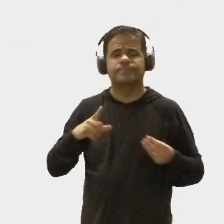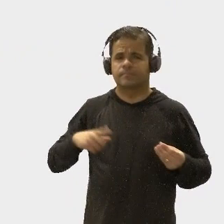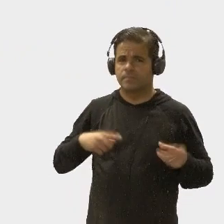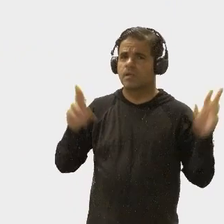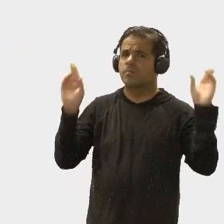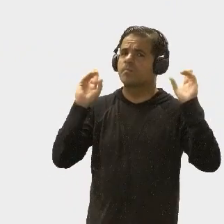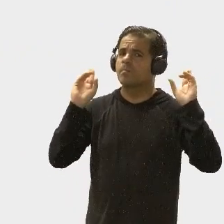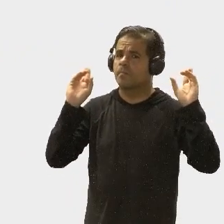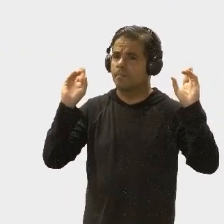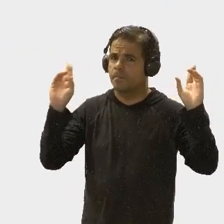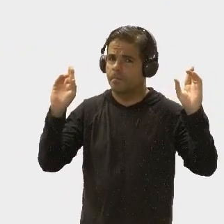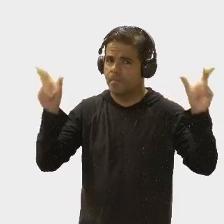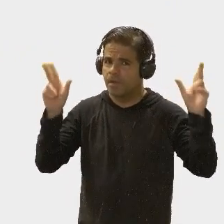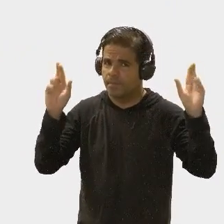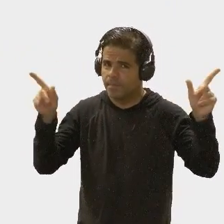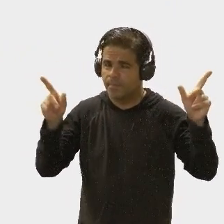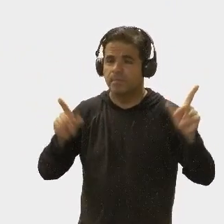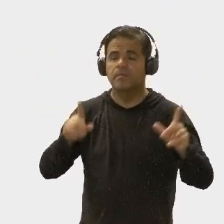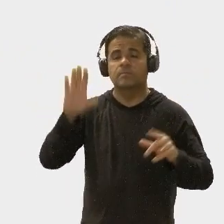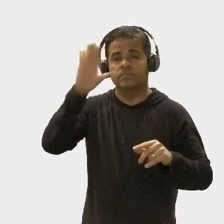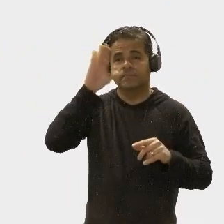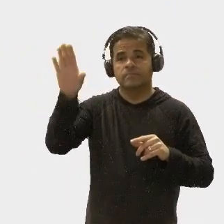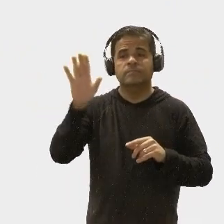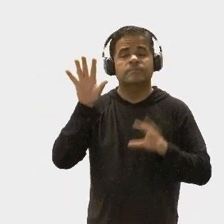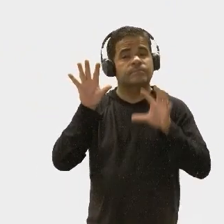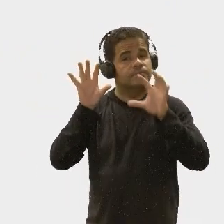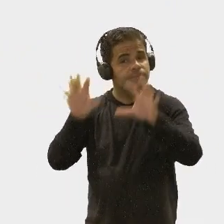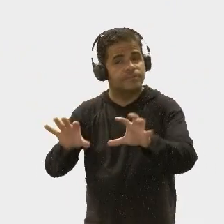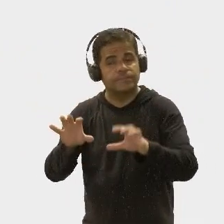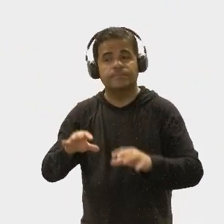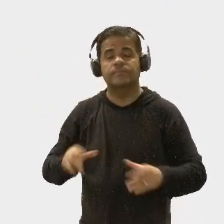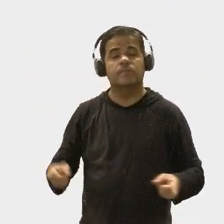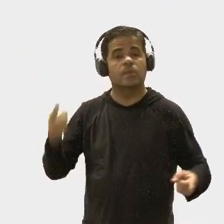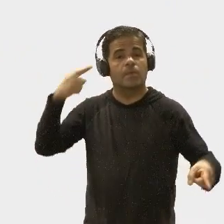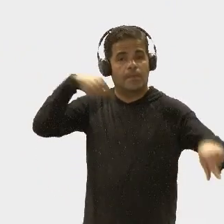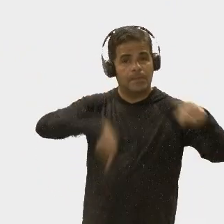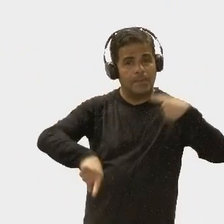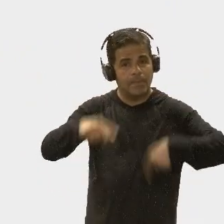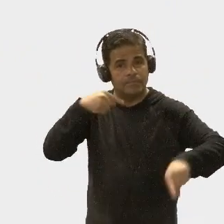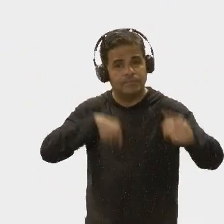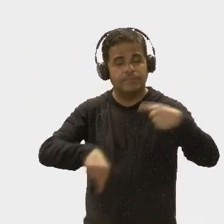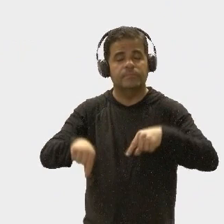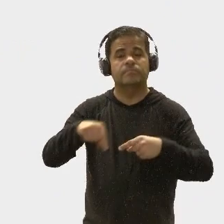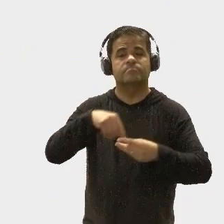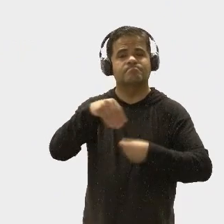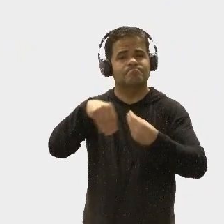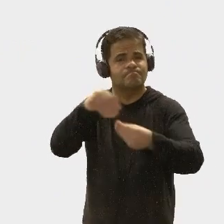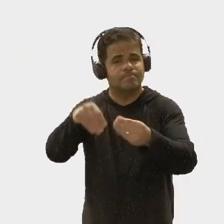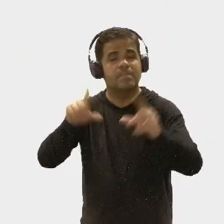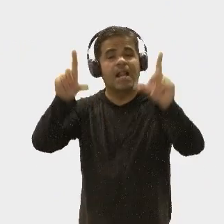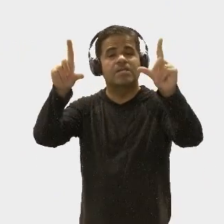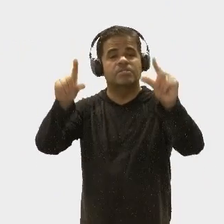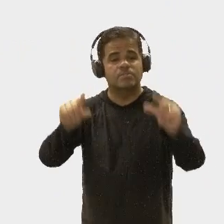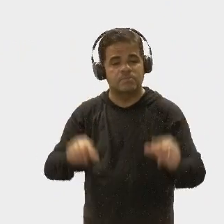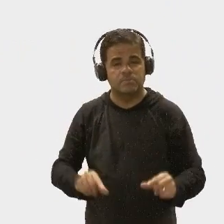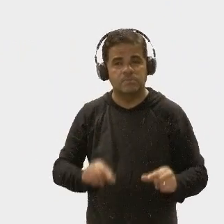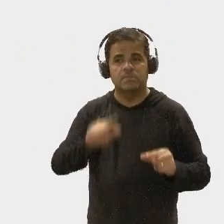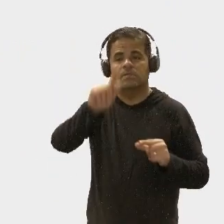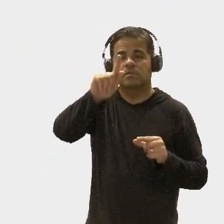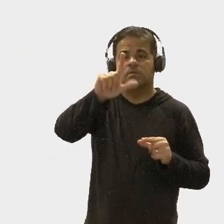uma diferença entre elas, principalmente no efeito metabólico. A fibra solúvel diminui a